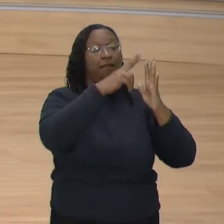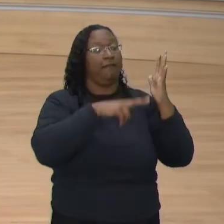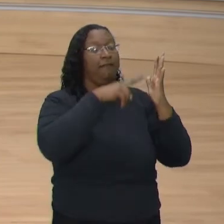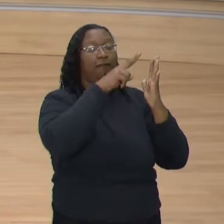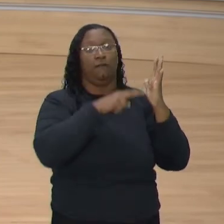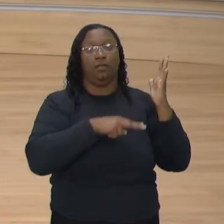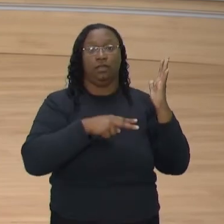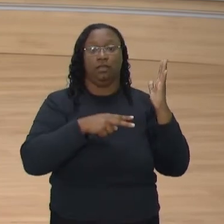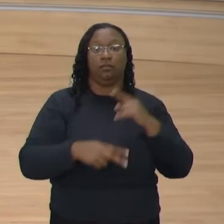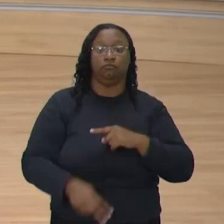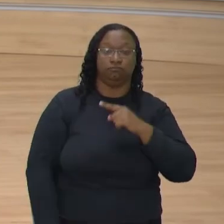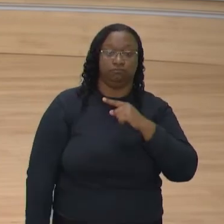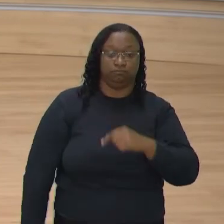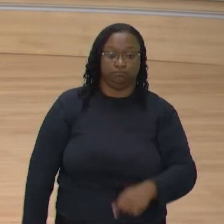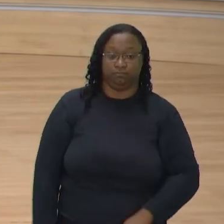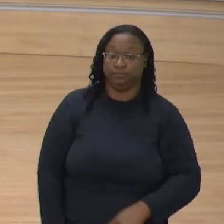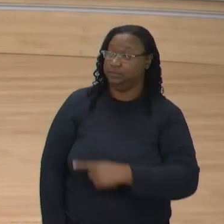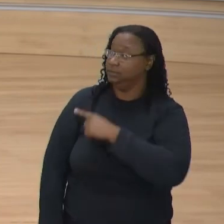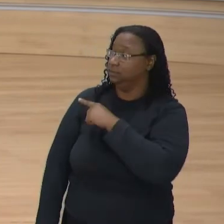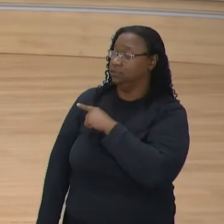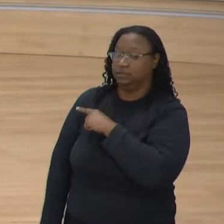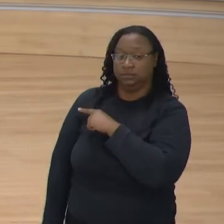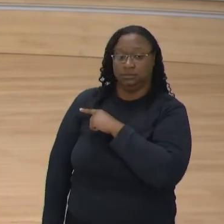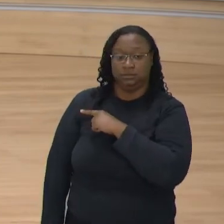viu lá? Vamos lá? Olha só.